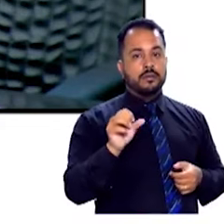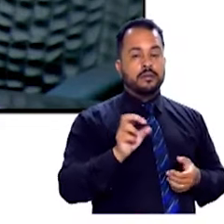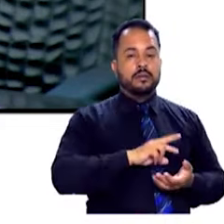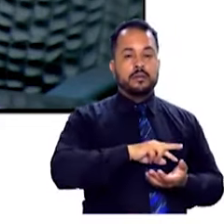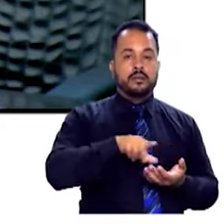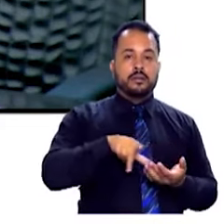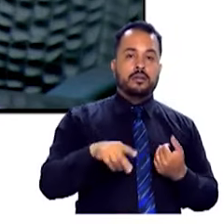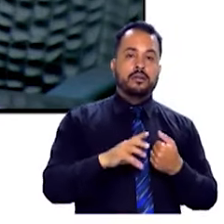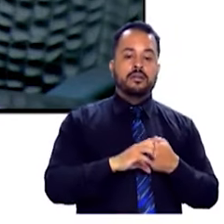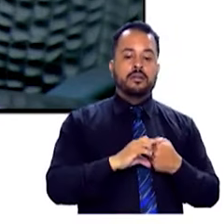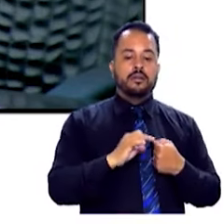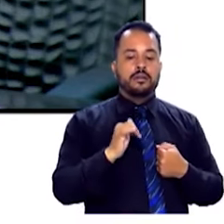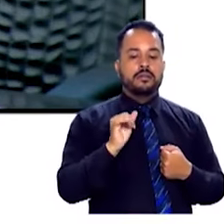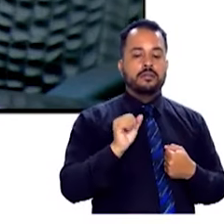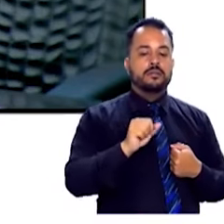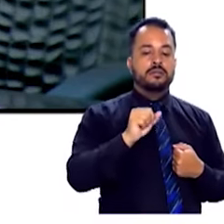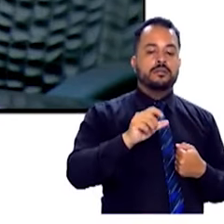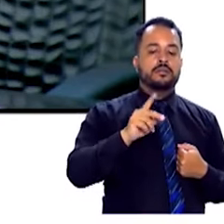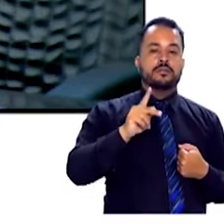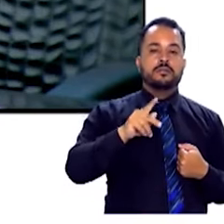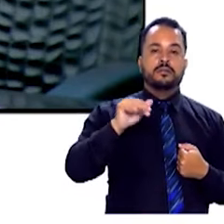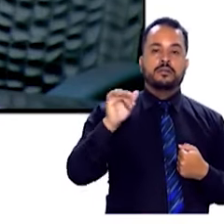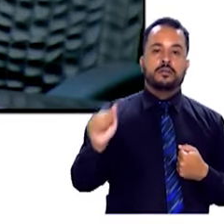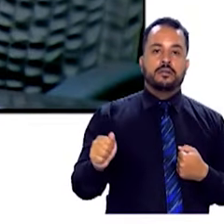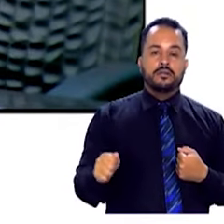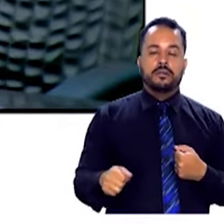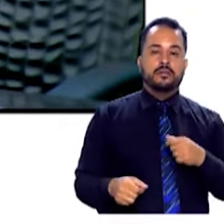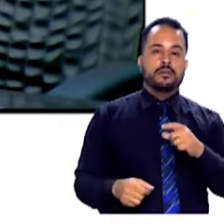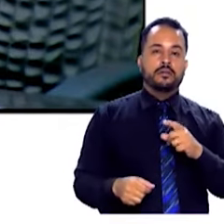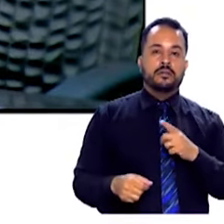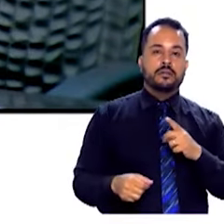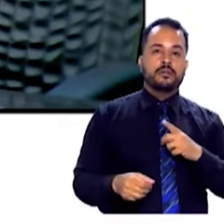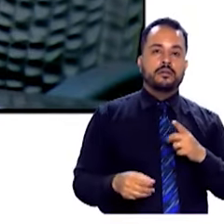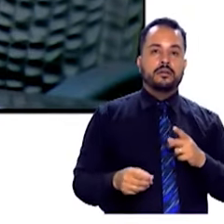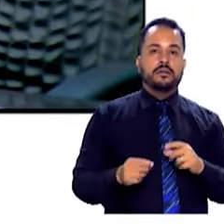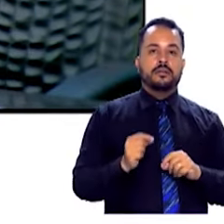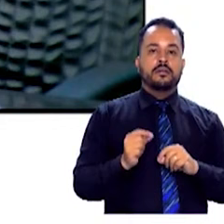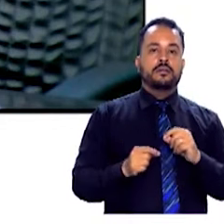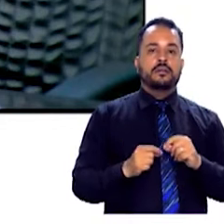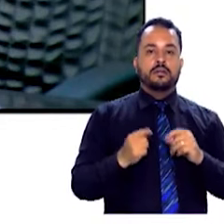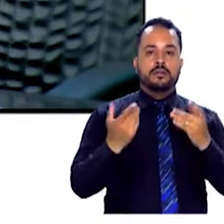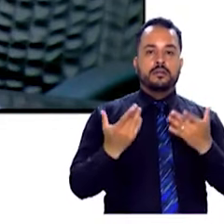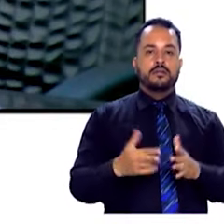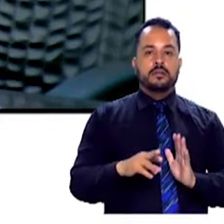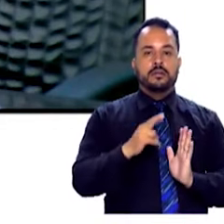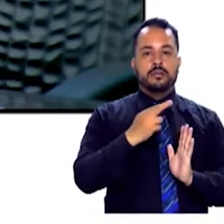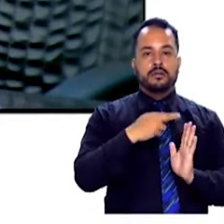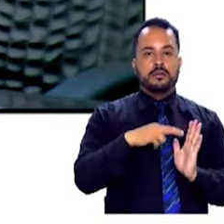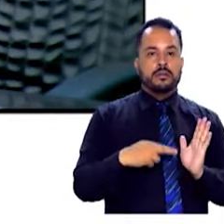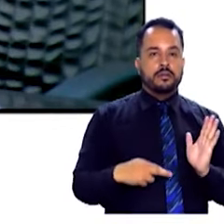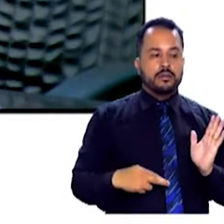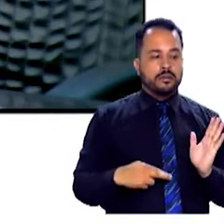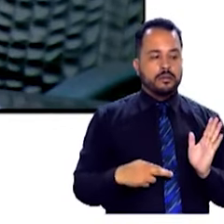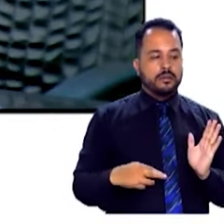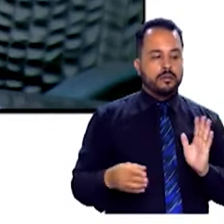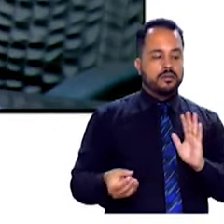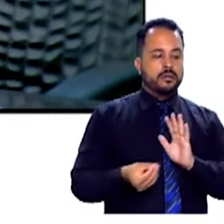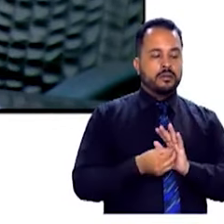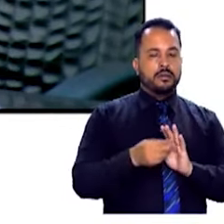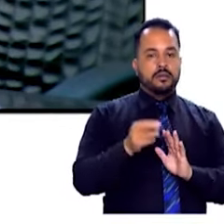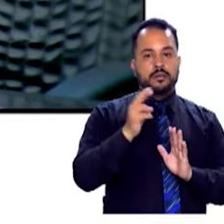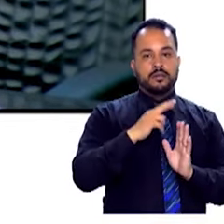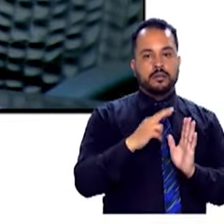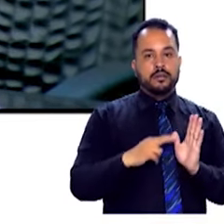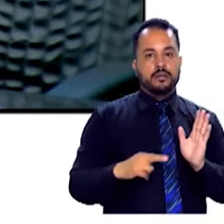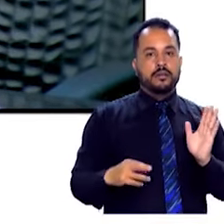CPC foi invocada expressamente na no relatório da comissão especial de reforma do Judiciário ainda lá na